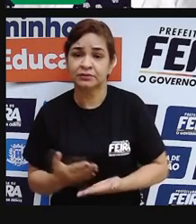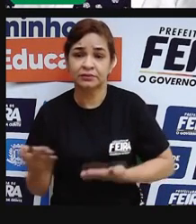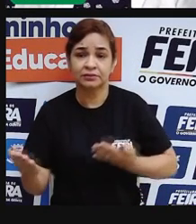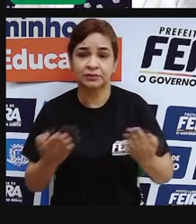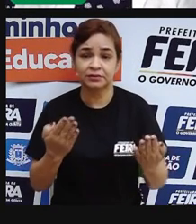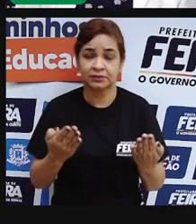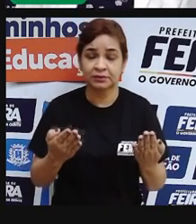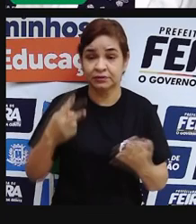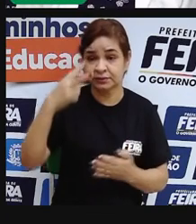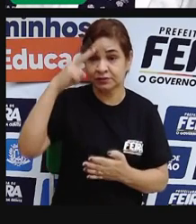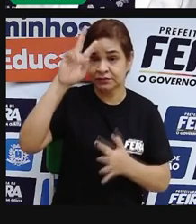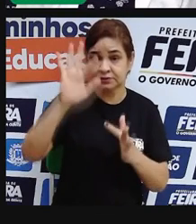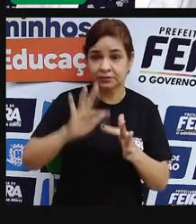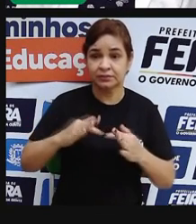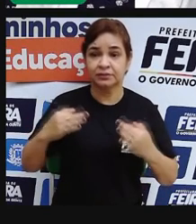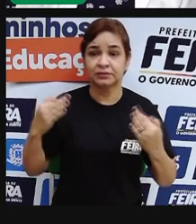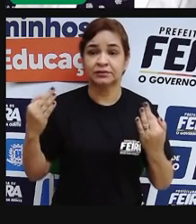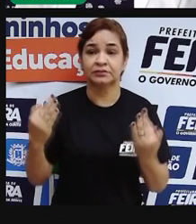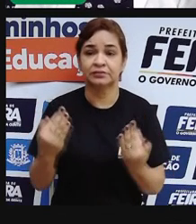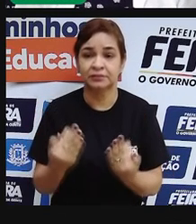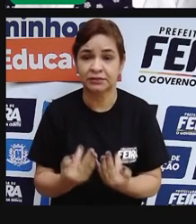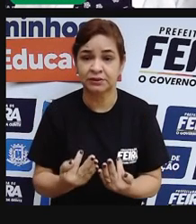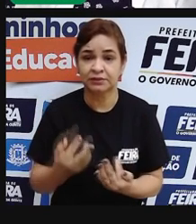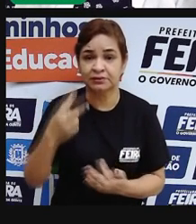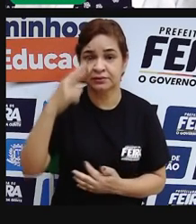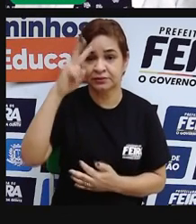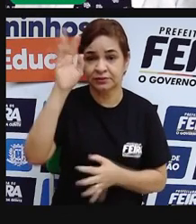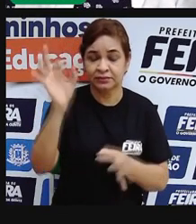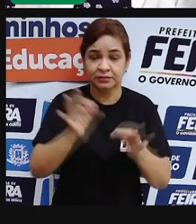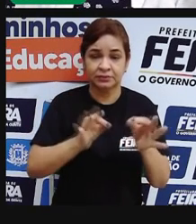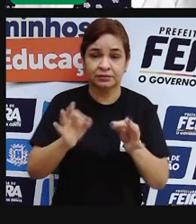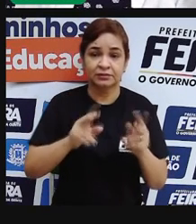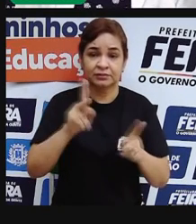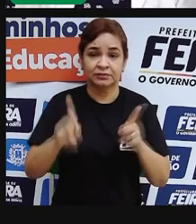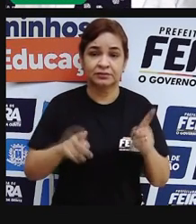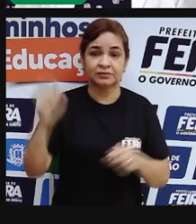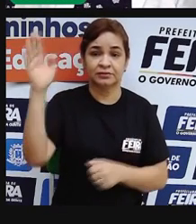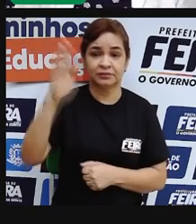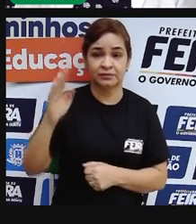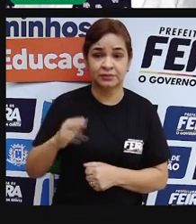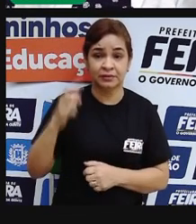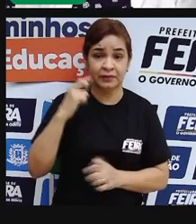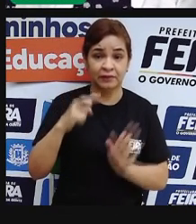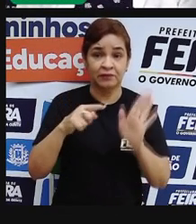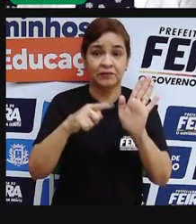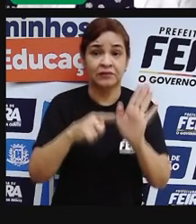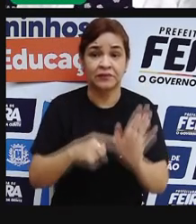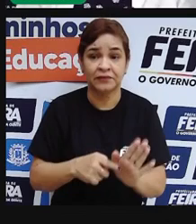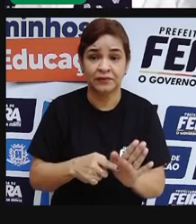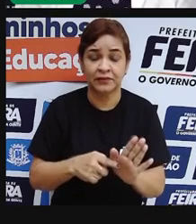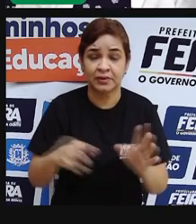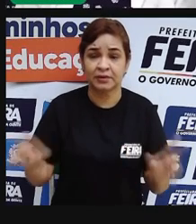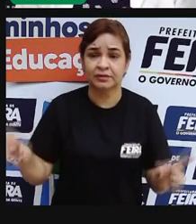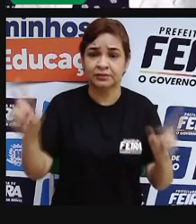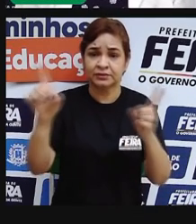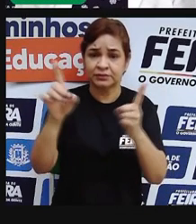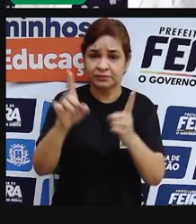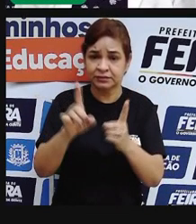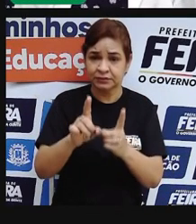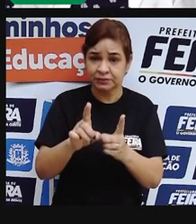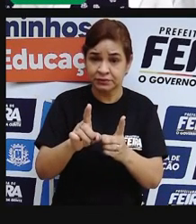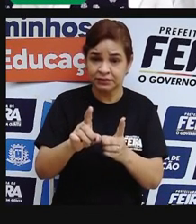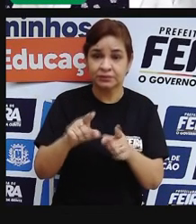aí Comparar as histórias da sua família com a história da formação do povo brasileiro e perceber aí as